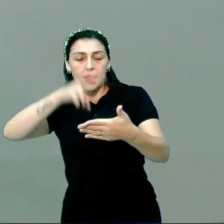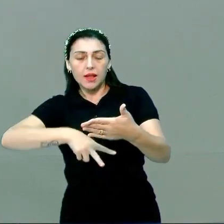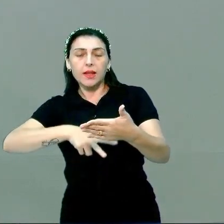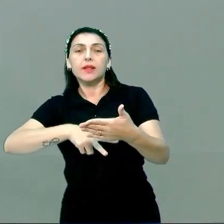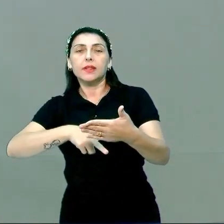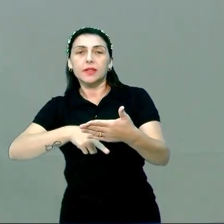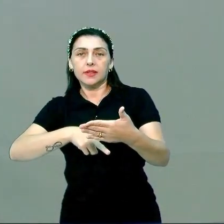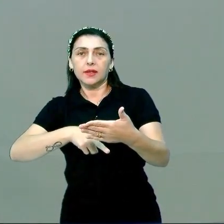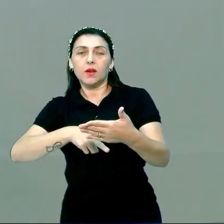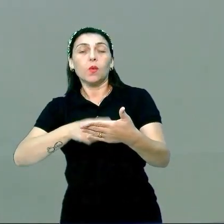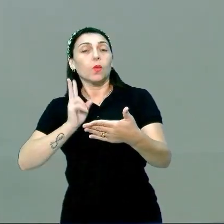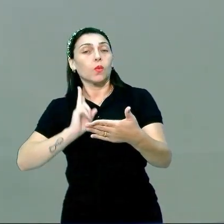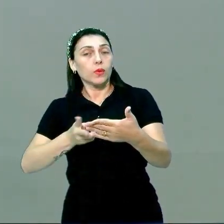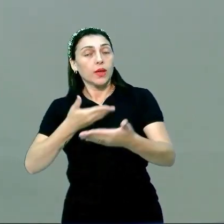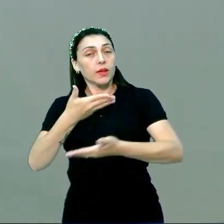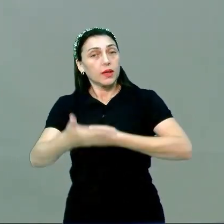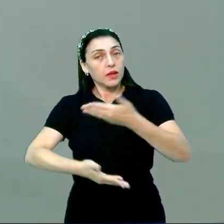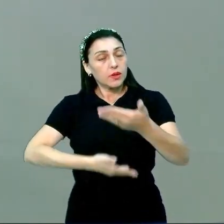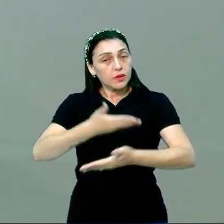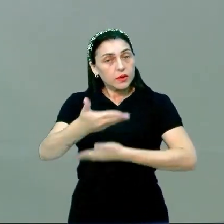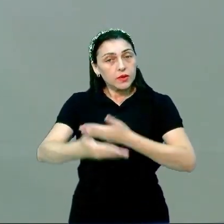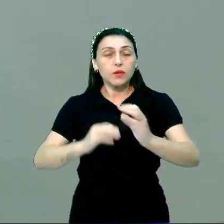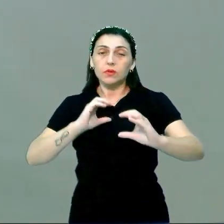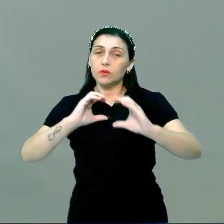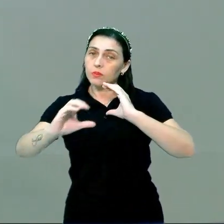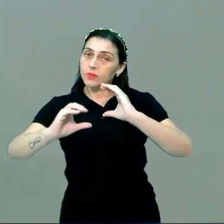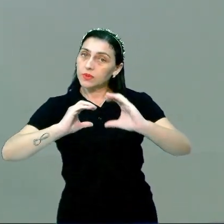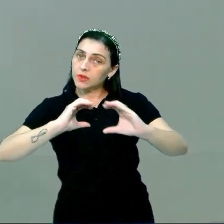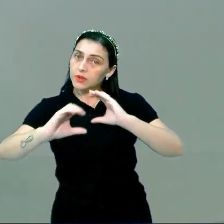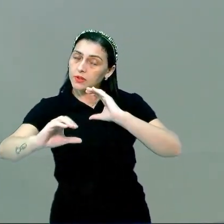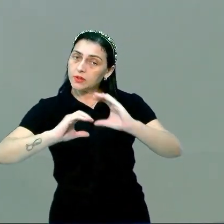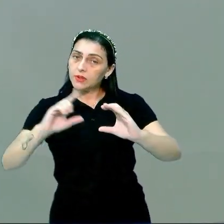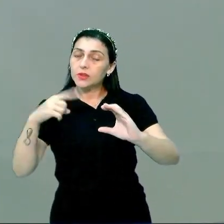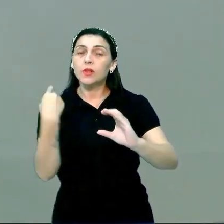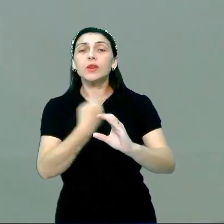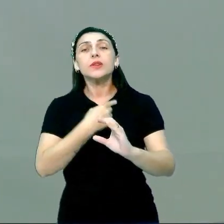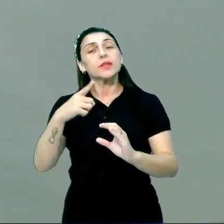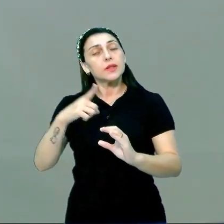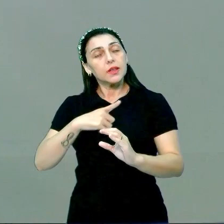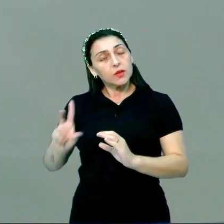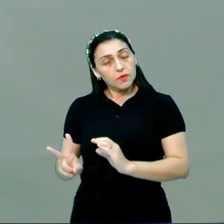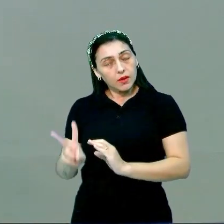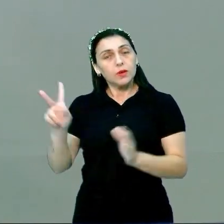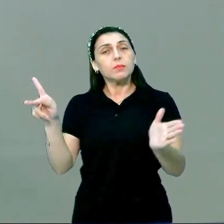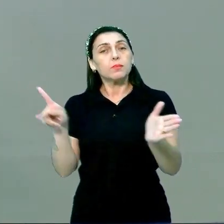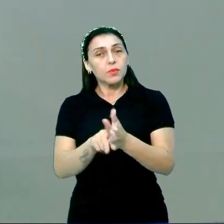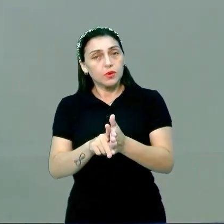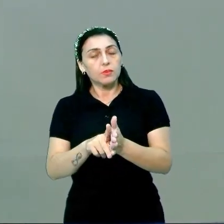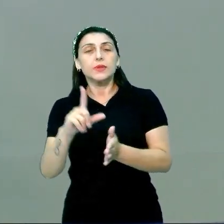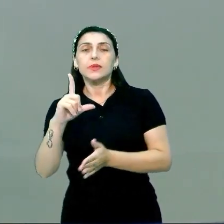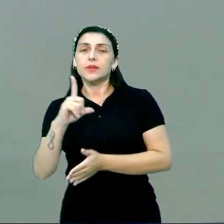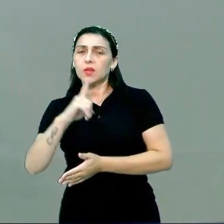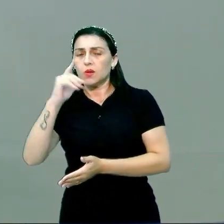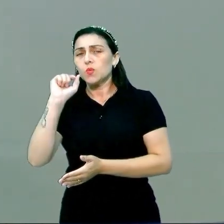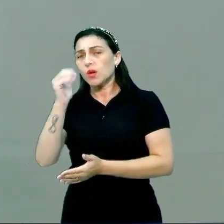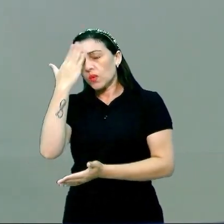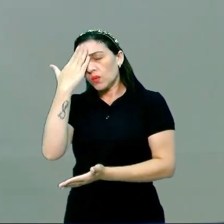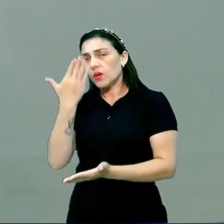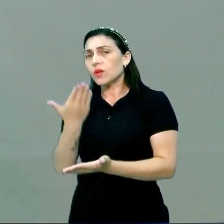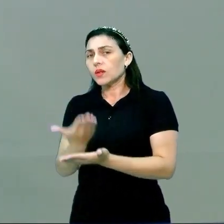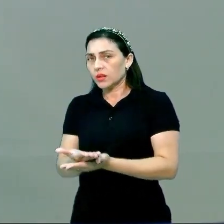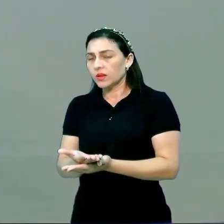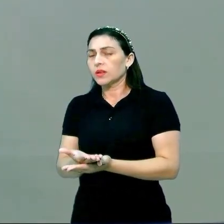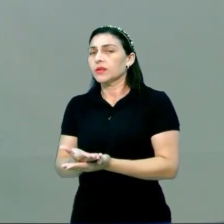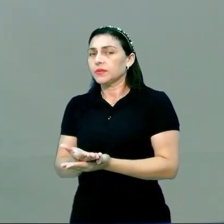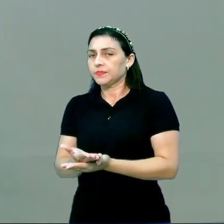texto ou ao manter as relações comunicativas. A gente tem nossos valores, Tem aquilo que eu acredito, aquilo que eu